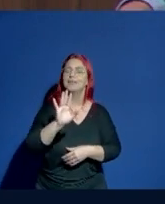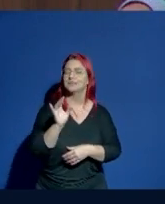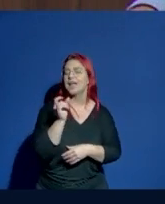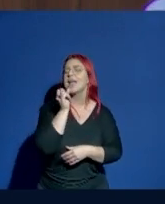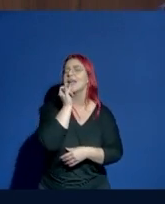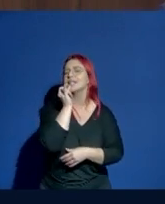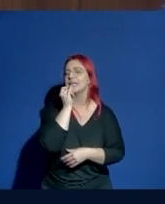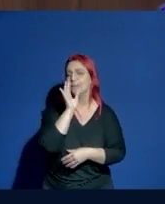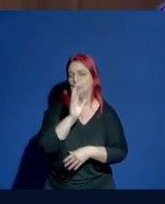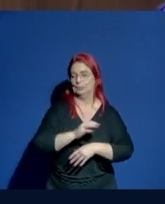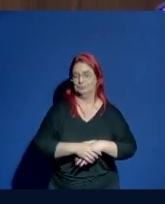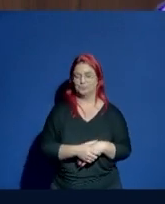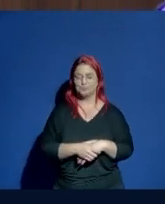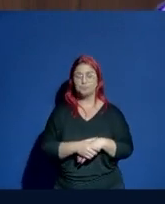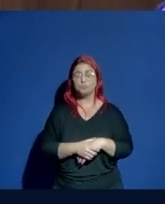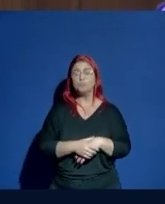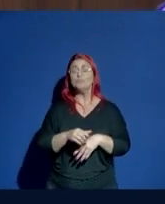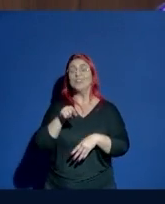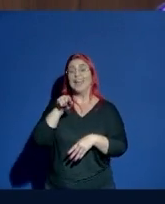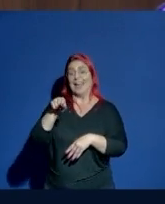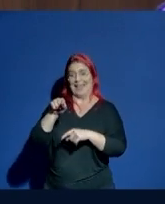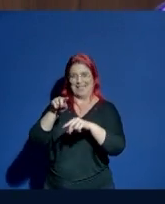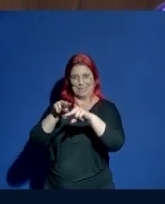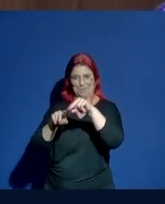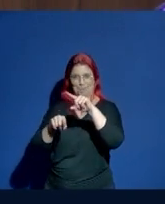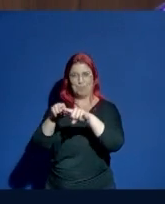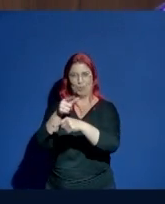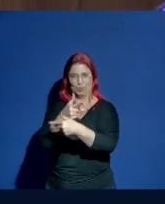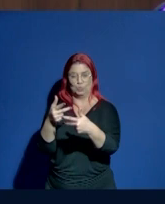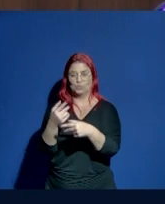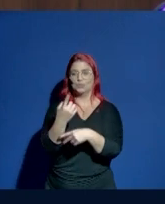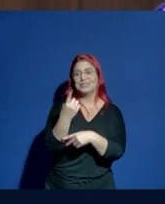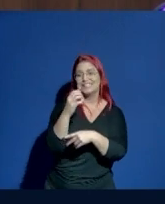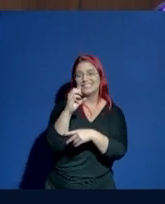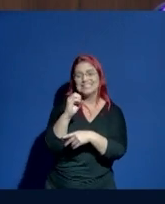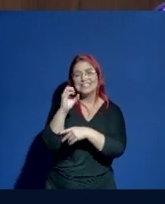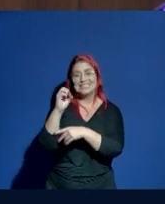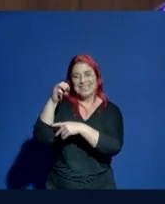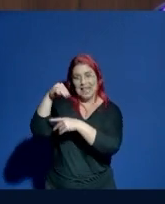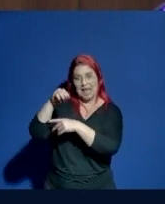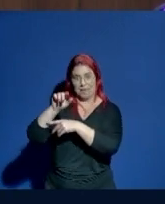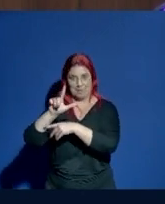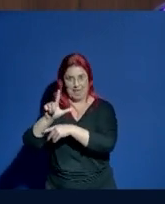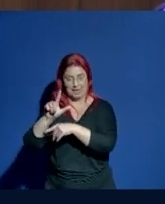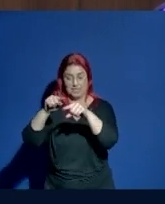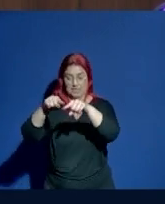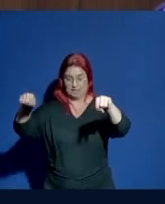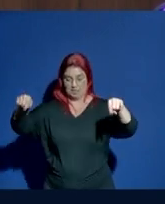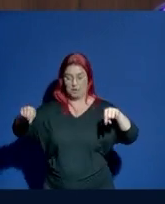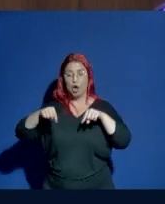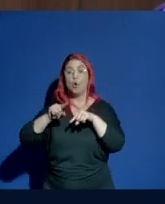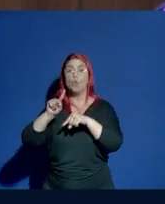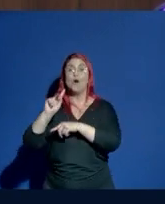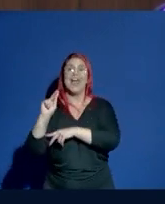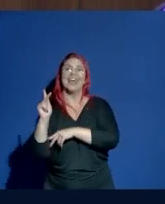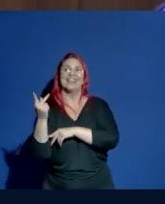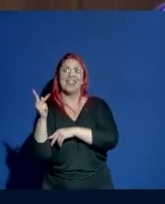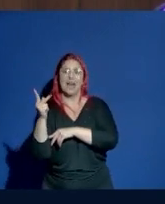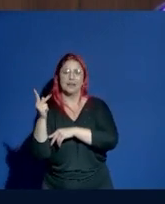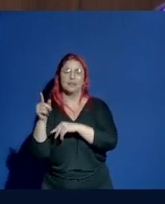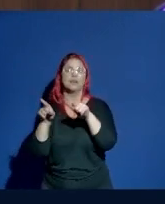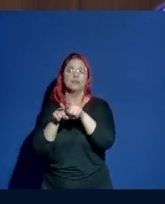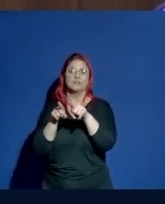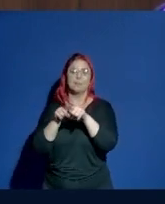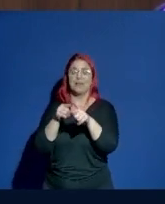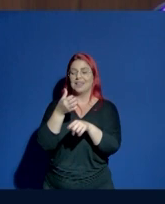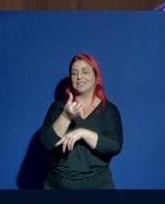exemplo aqui. Esse produto, aplicando-se 100 ml desse produto em 1 hectare de soja, em mais de 600